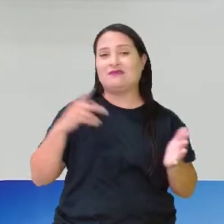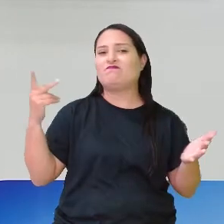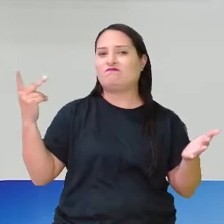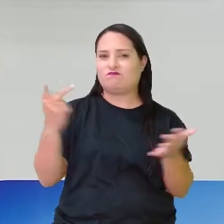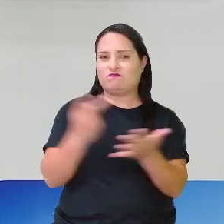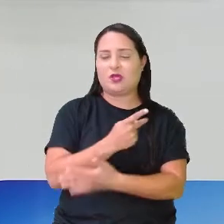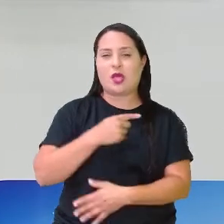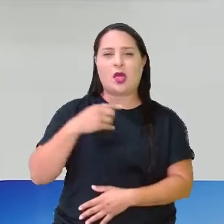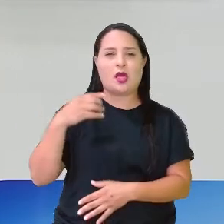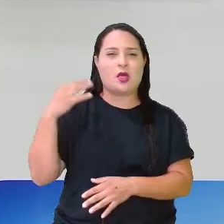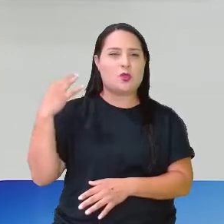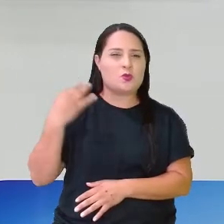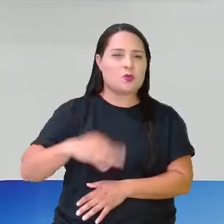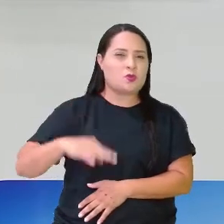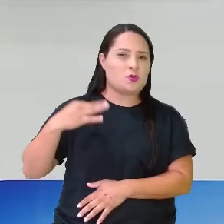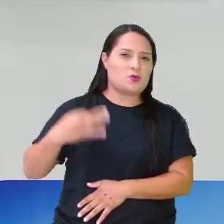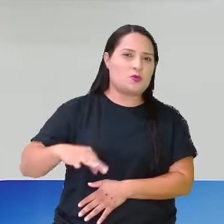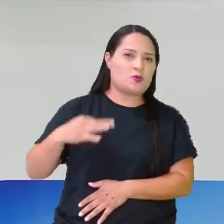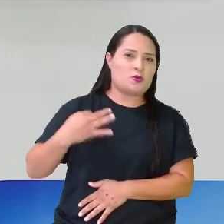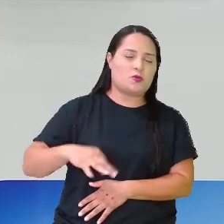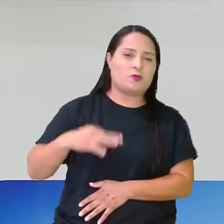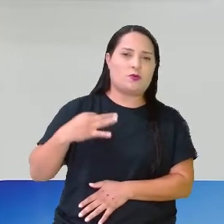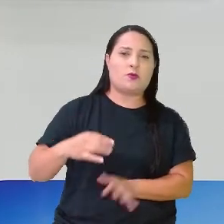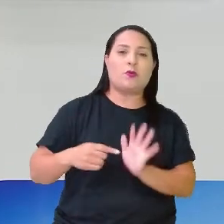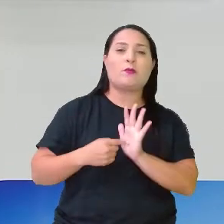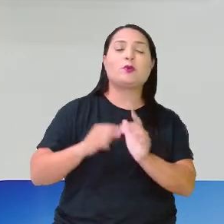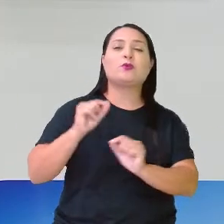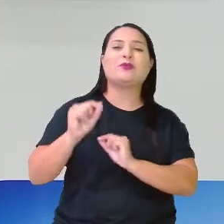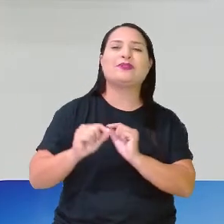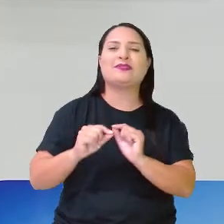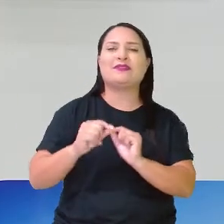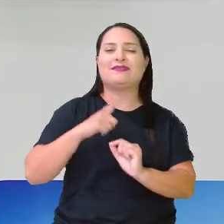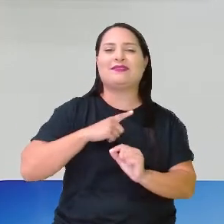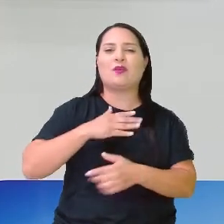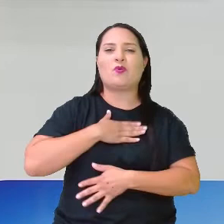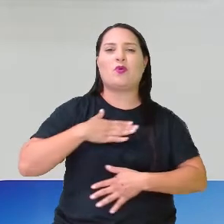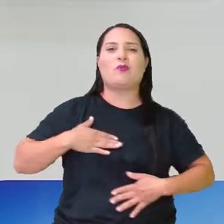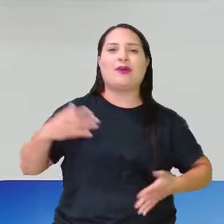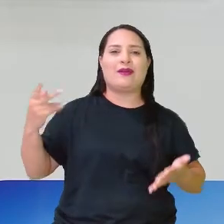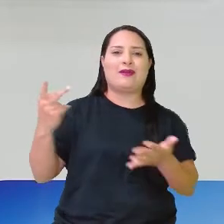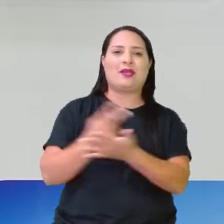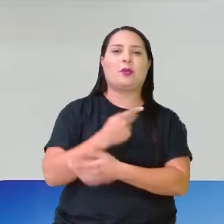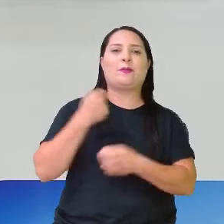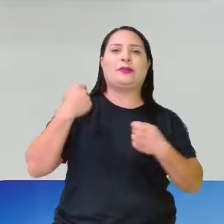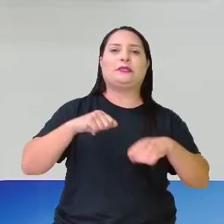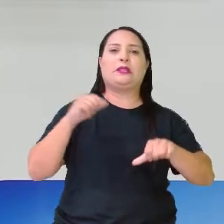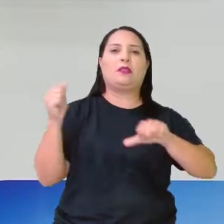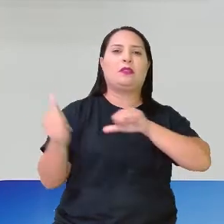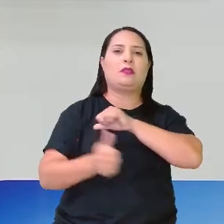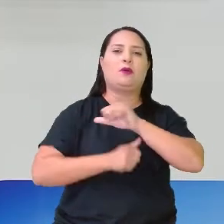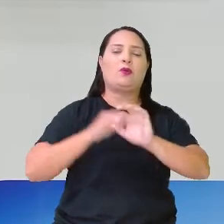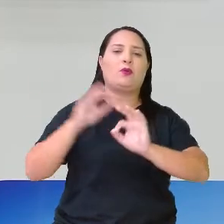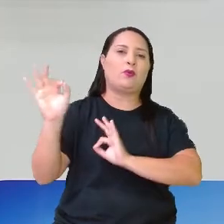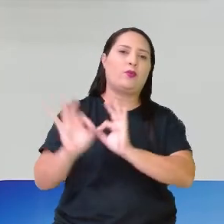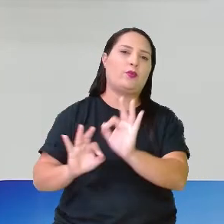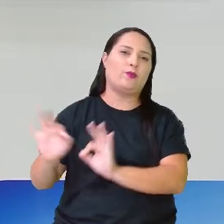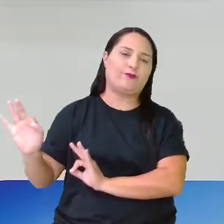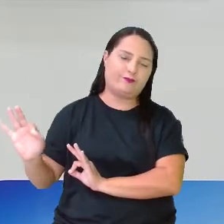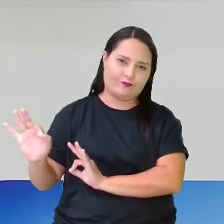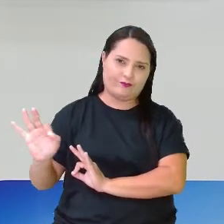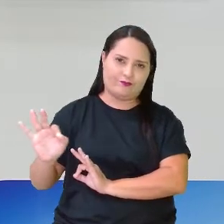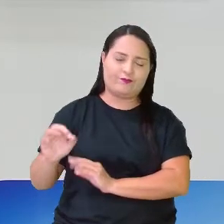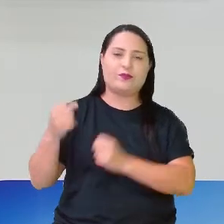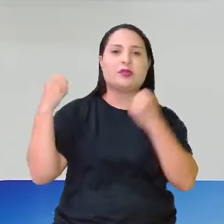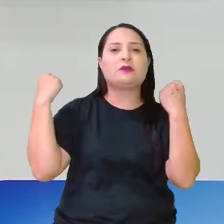A dor sempre é um sinal de que algo está errado e precisa ser ajustado. Então, de repente, o